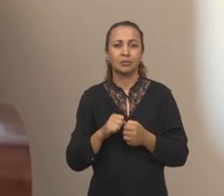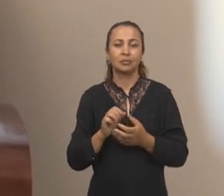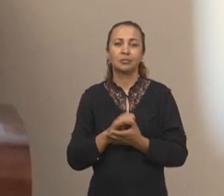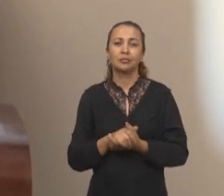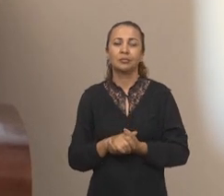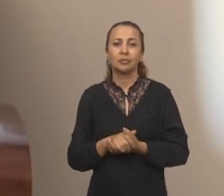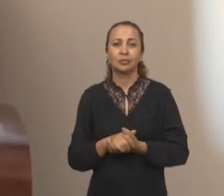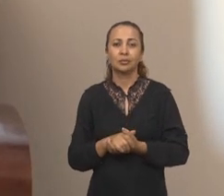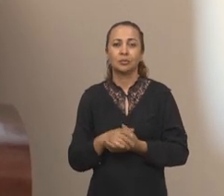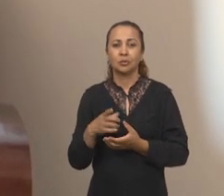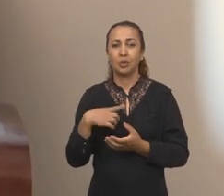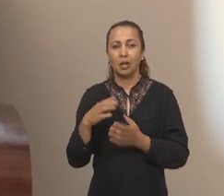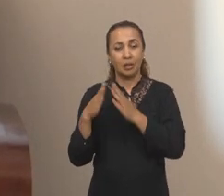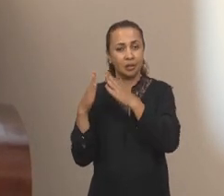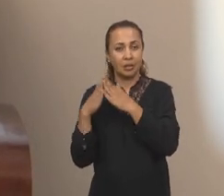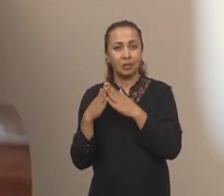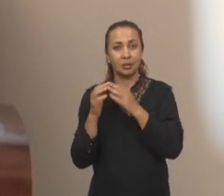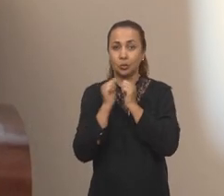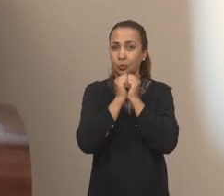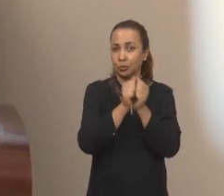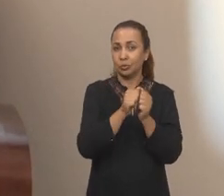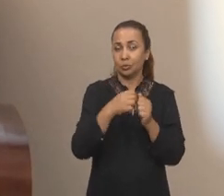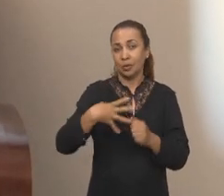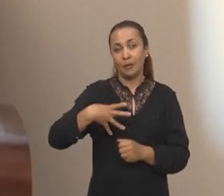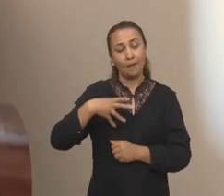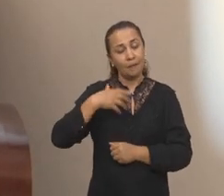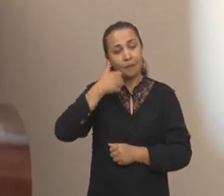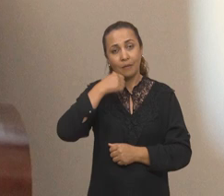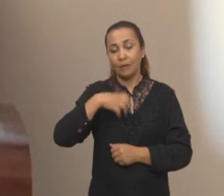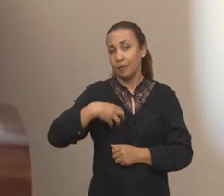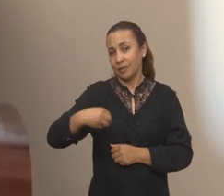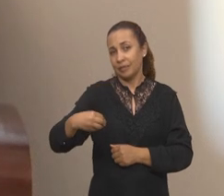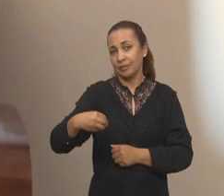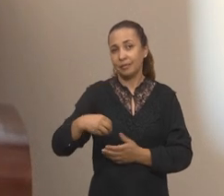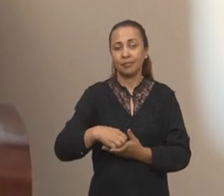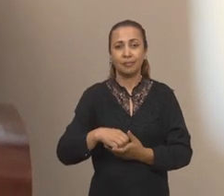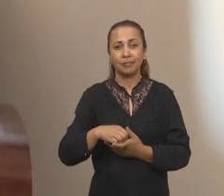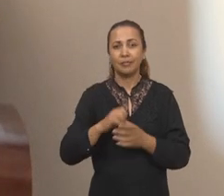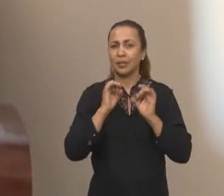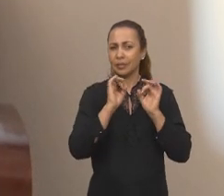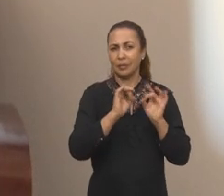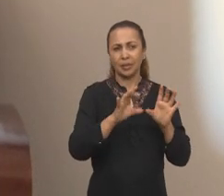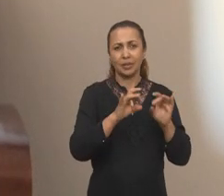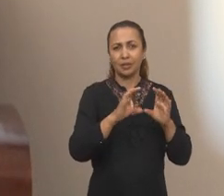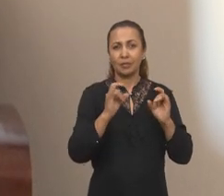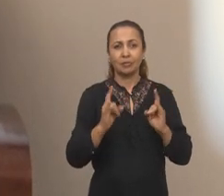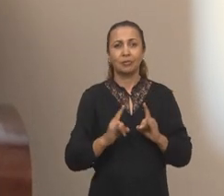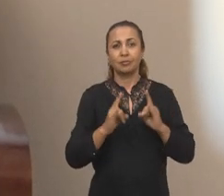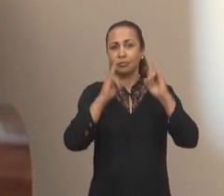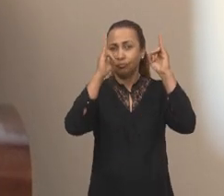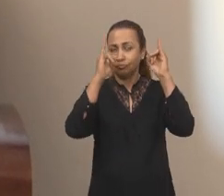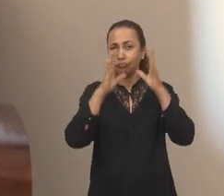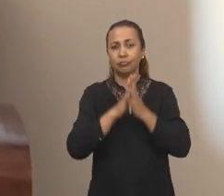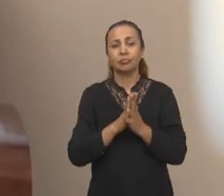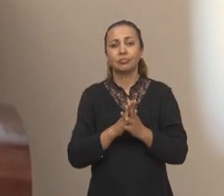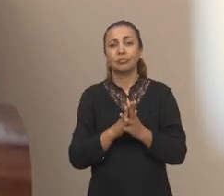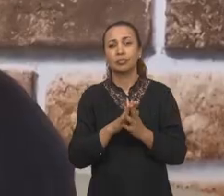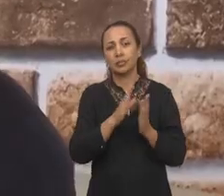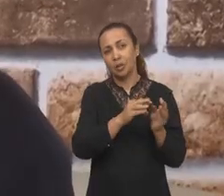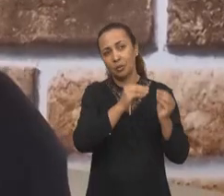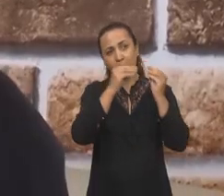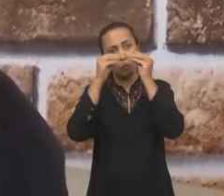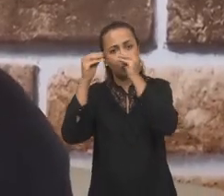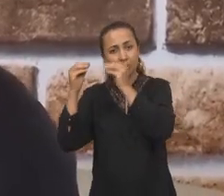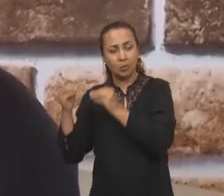ela eu estou morando com ela desfila do apartamento né entendeu Aí vim de mudança para